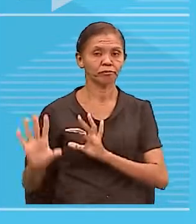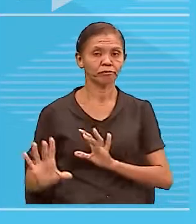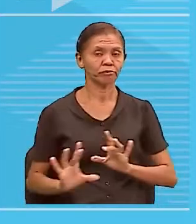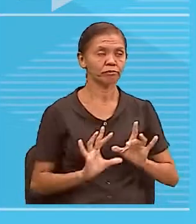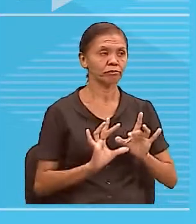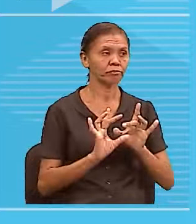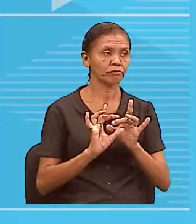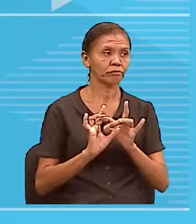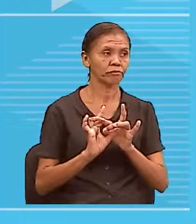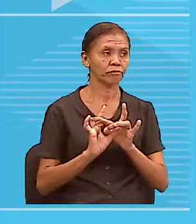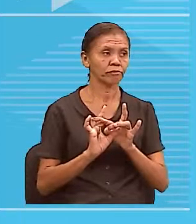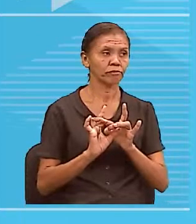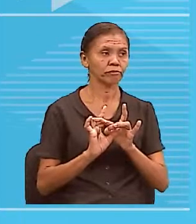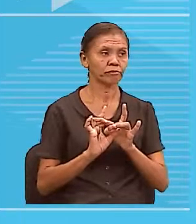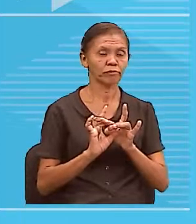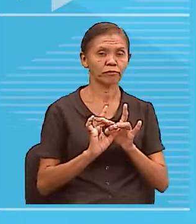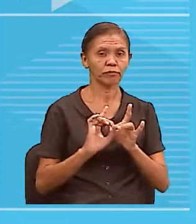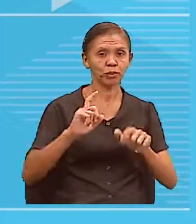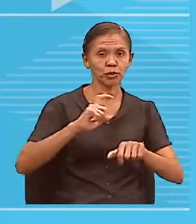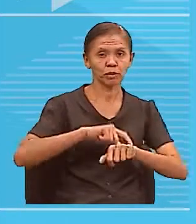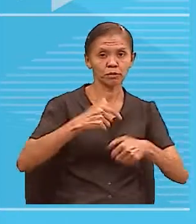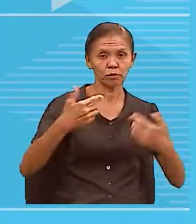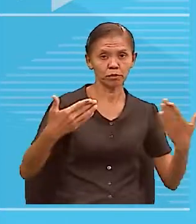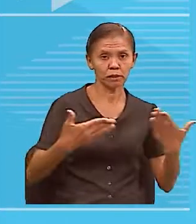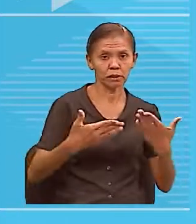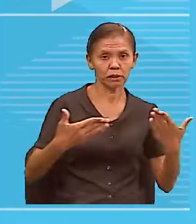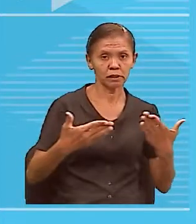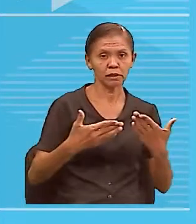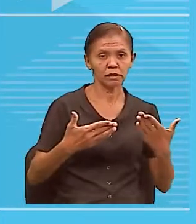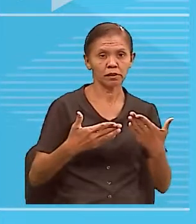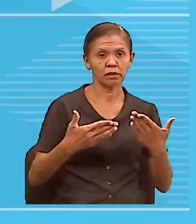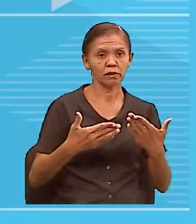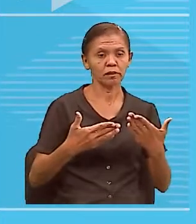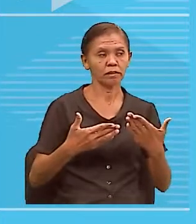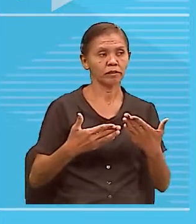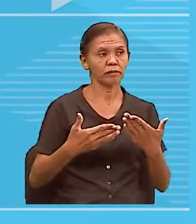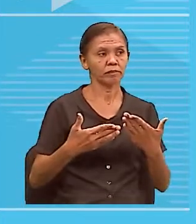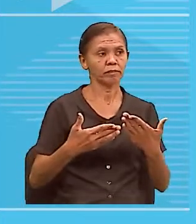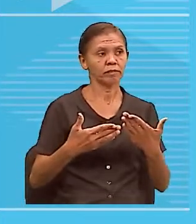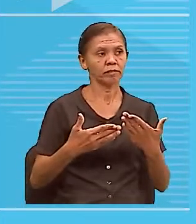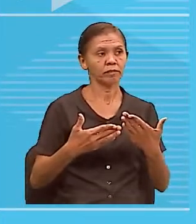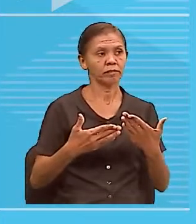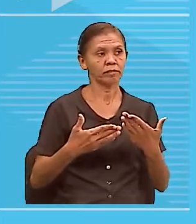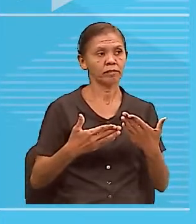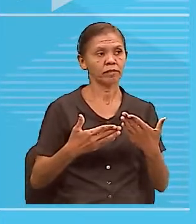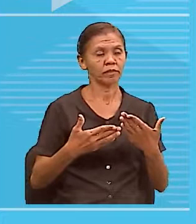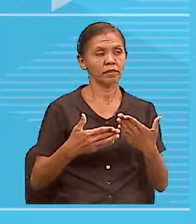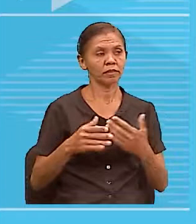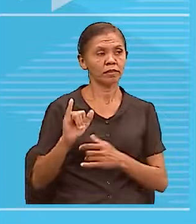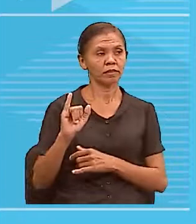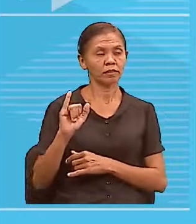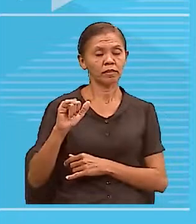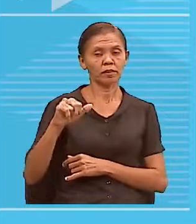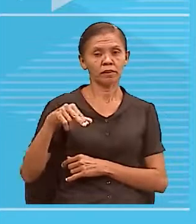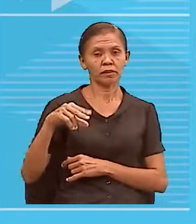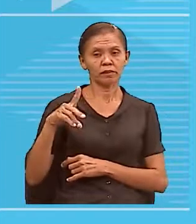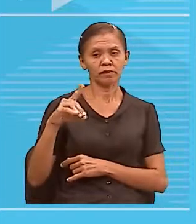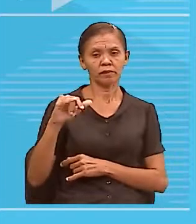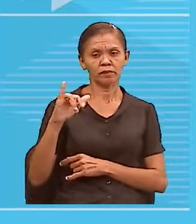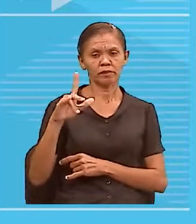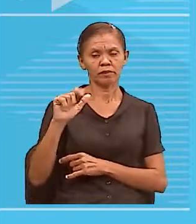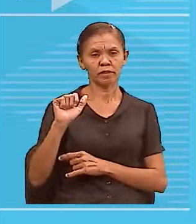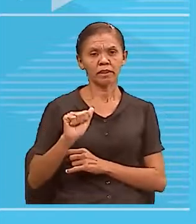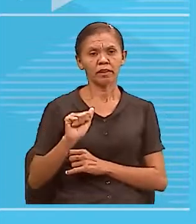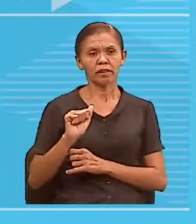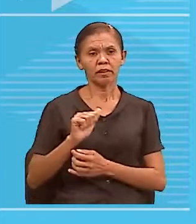do presente do indicativo que vai formar a segunda pessoa tu mas o presente